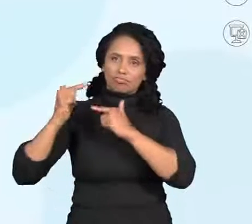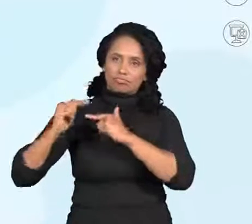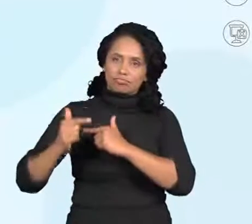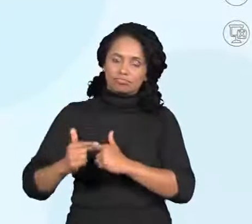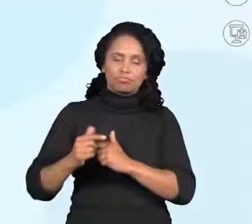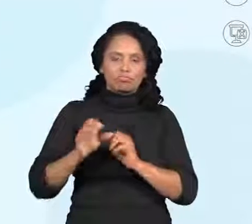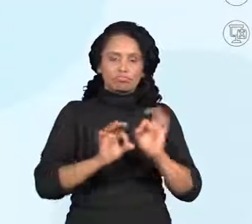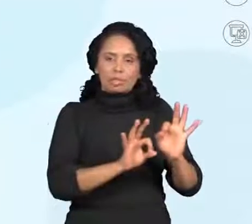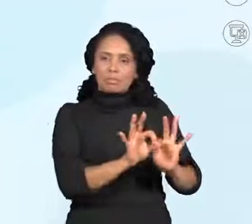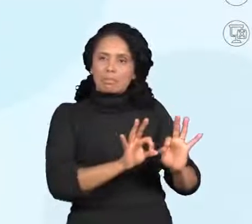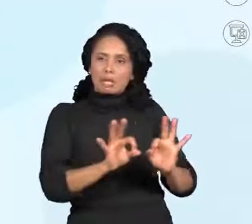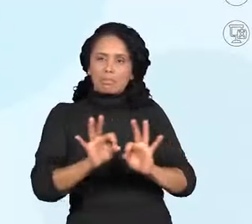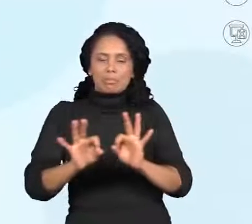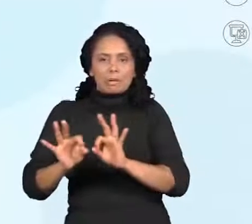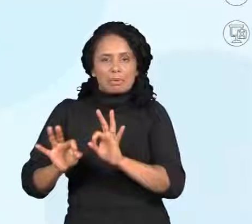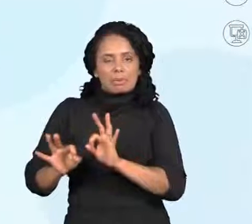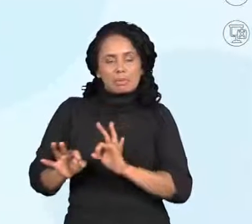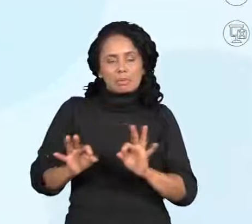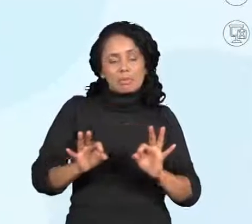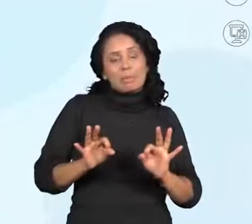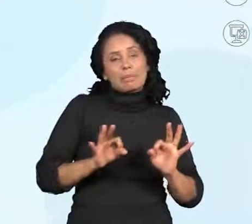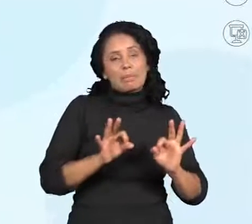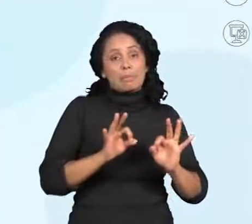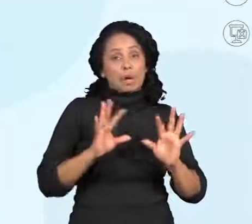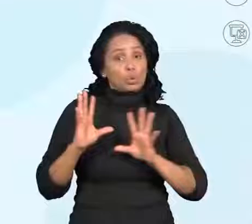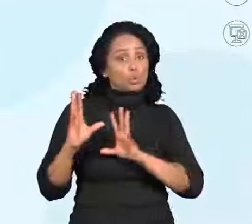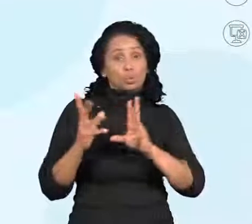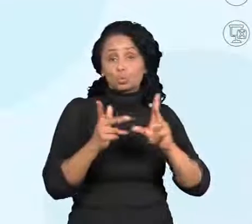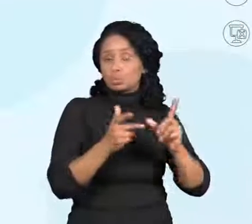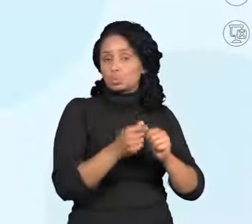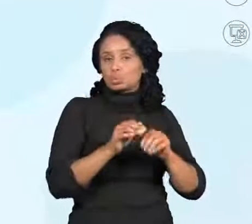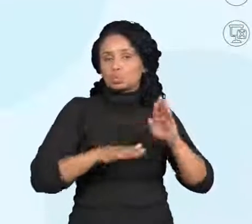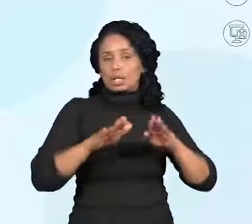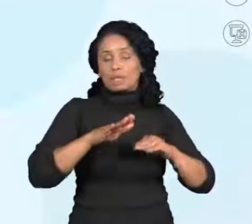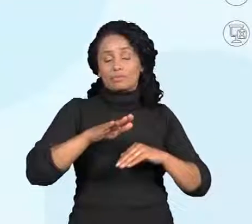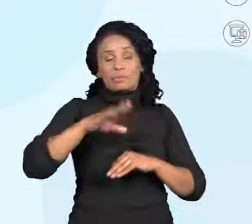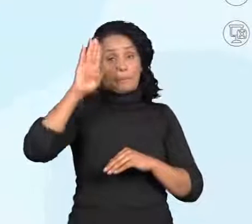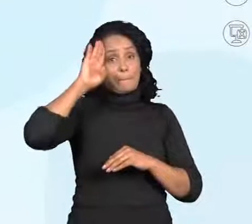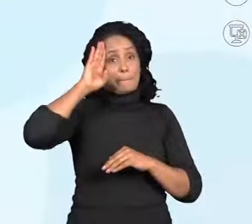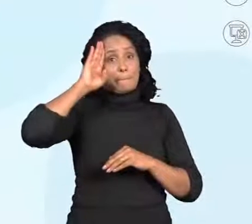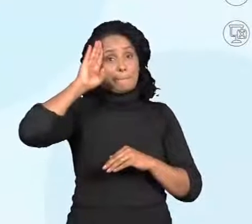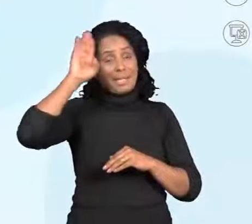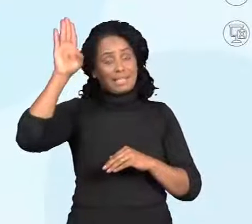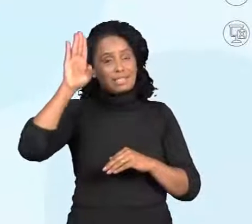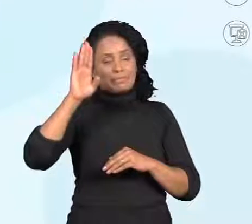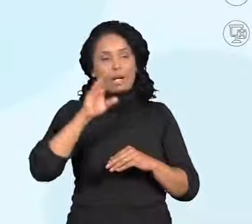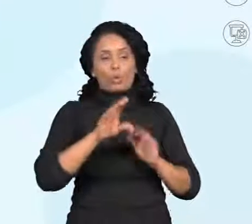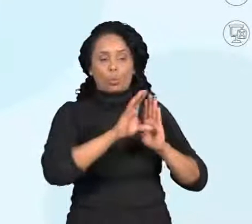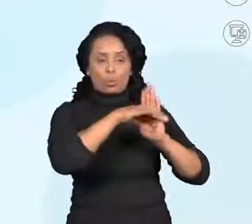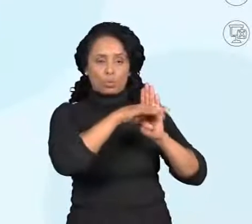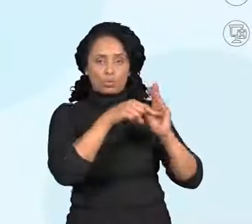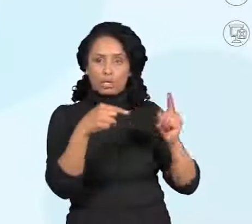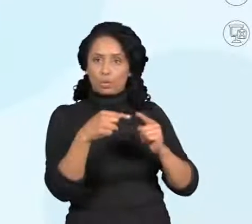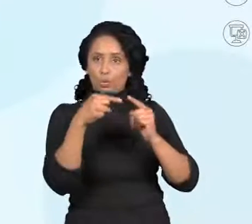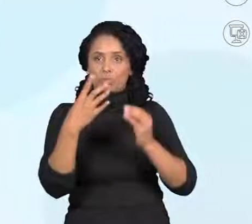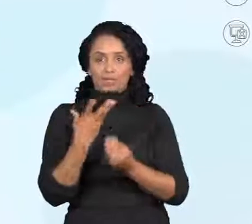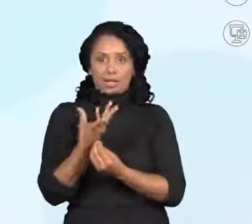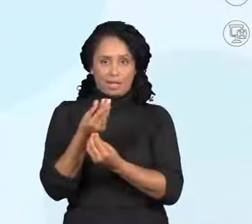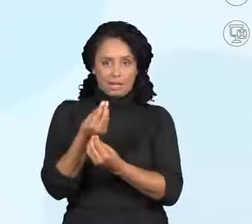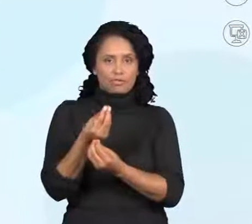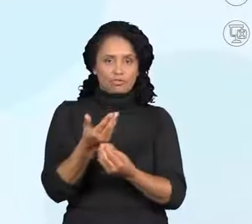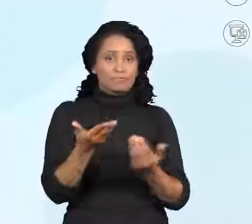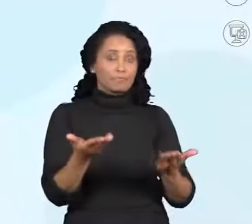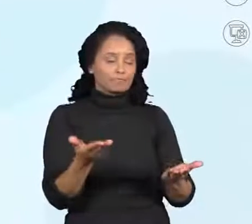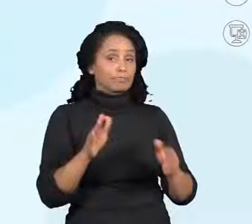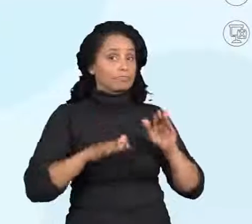suas produções, onde muitas vezes os conceitos são priorizados em detrimento da obra. Então é assim, muitas vezes a gente vai